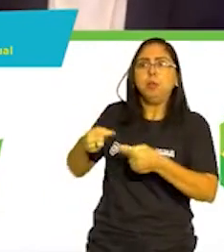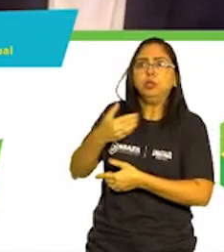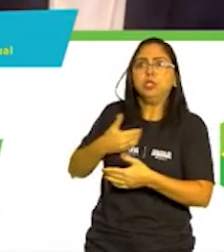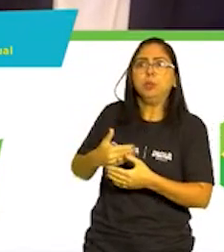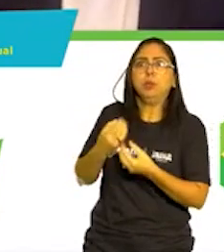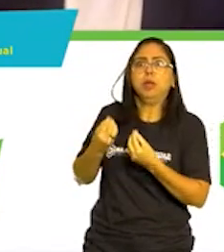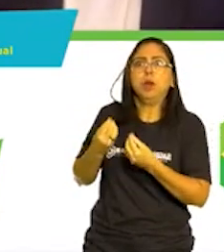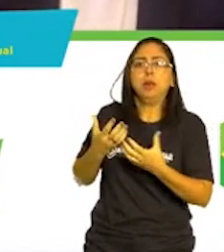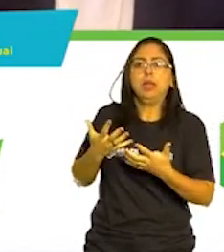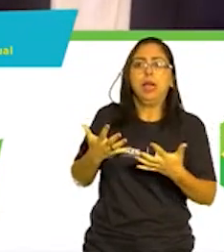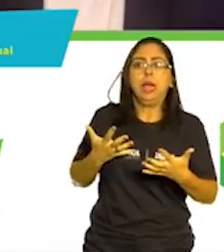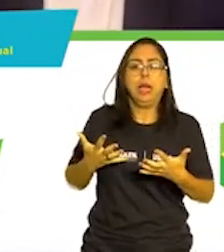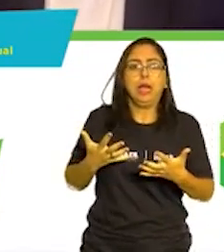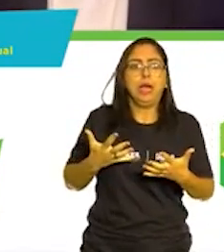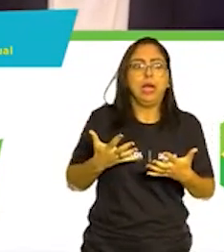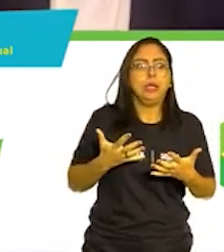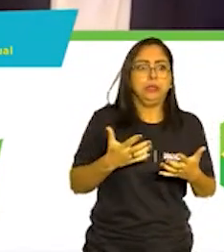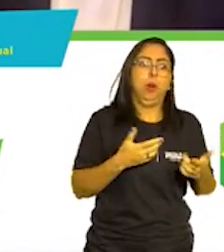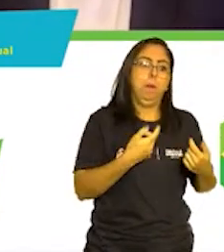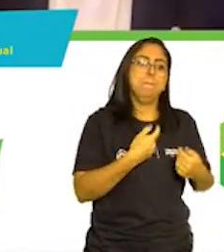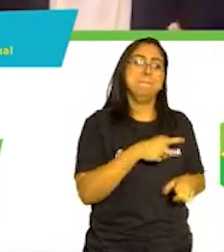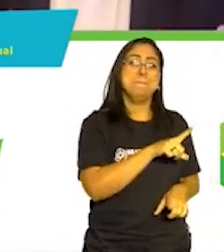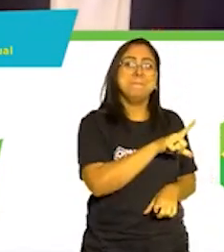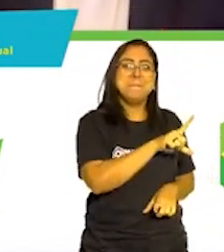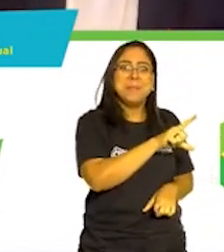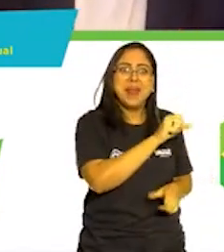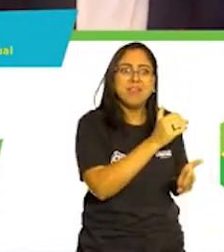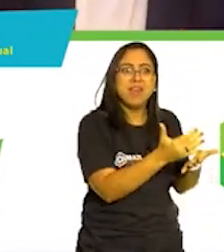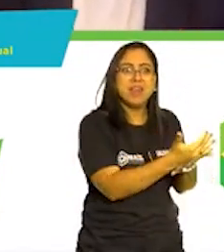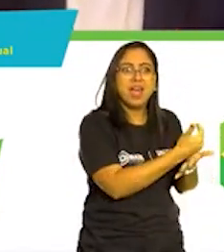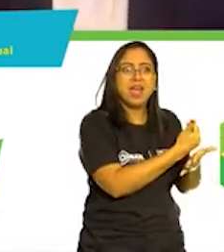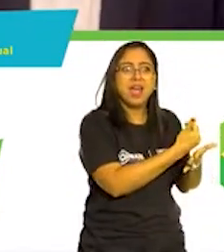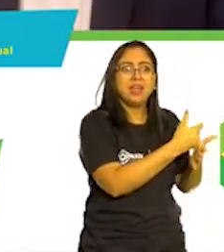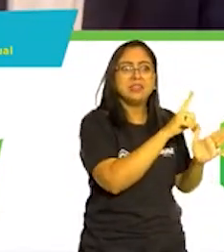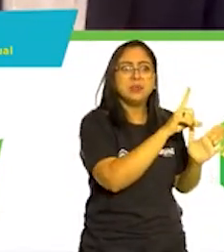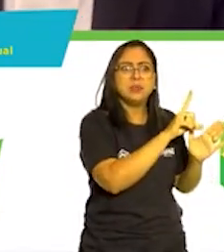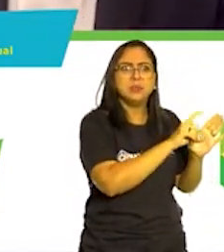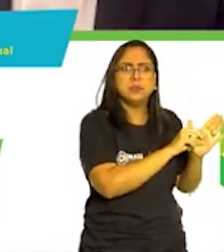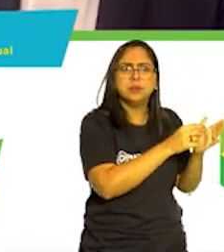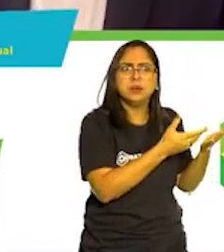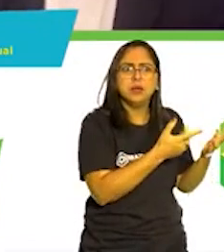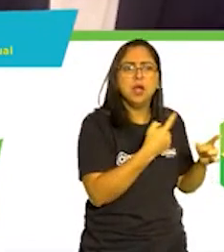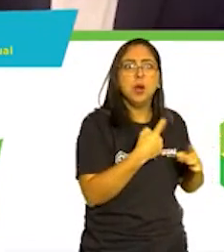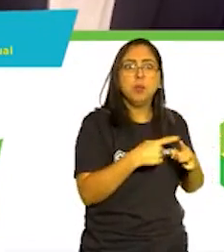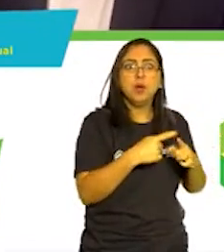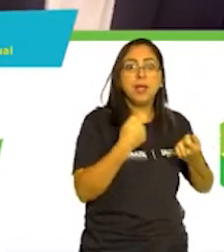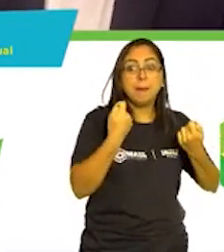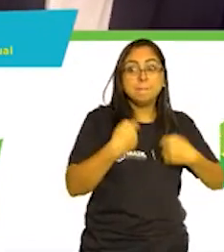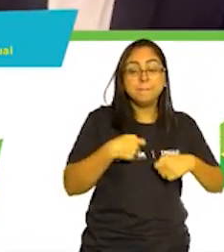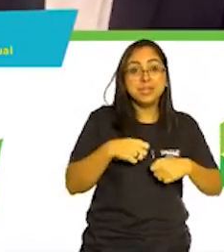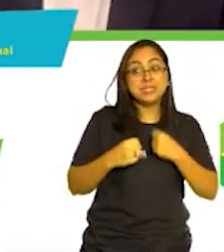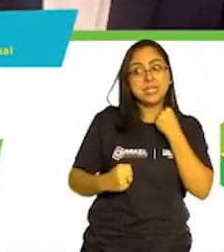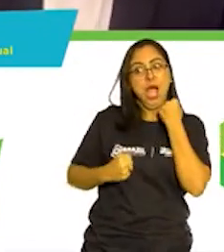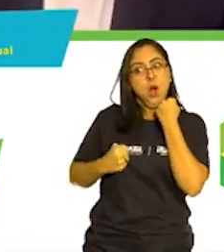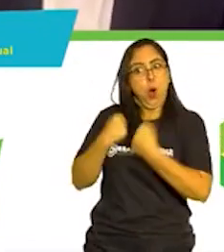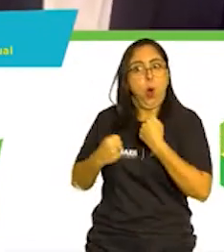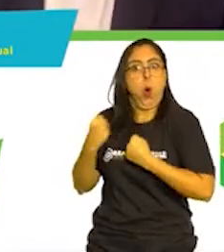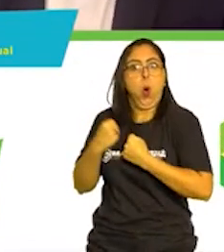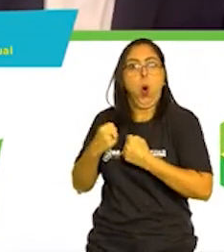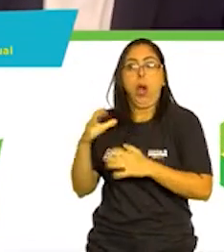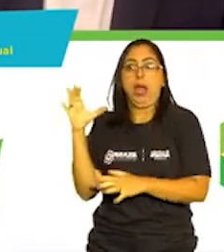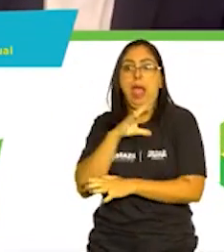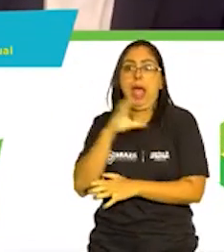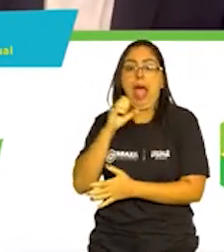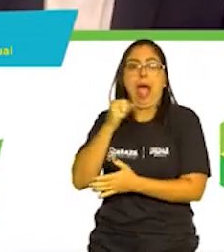secretário de Estado, um governo estadual, ter medo de ganho de arrecadação no final do ano, porque ele tem que correr para gastar com saúde e educação. Um